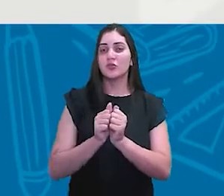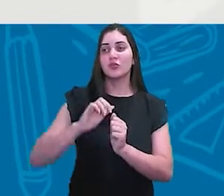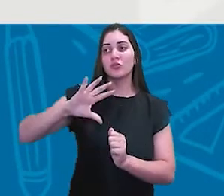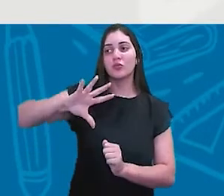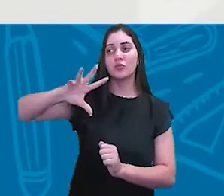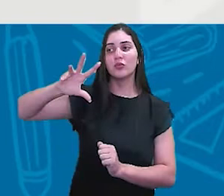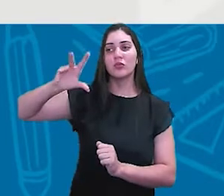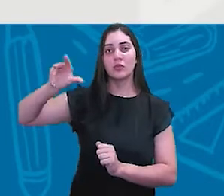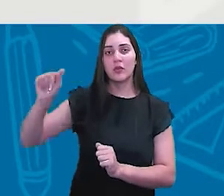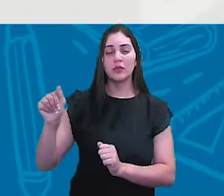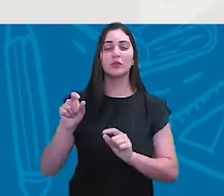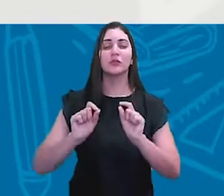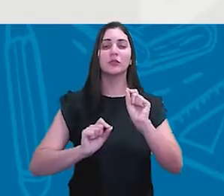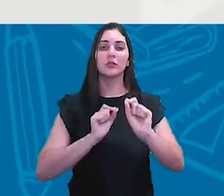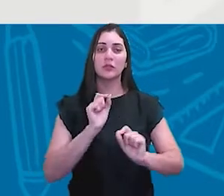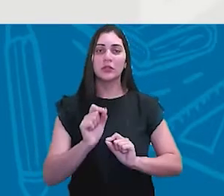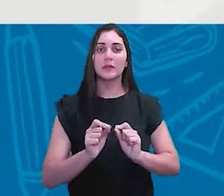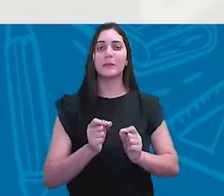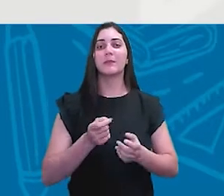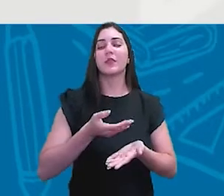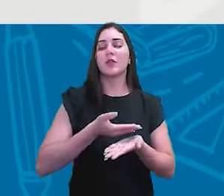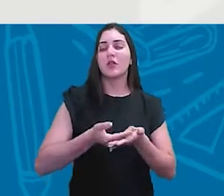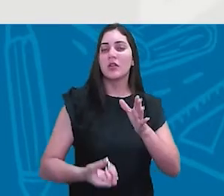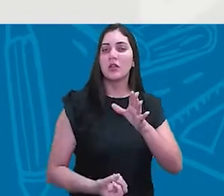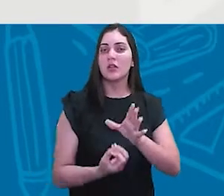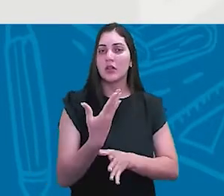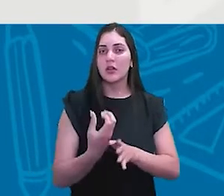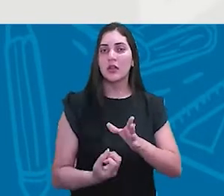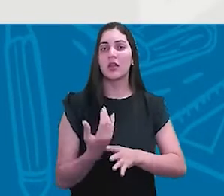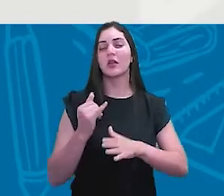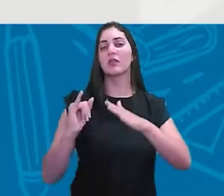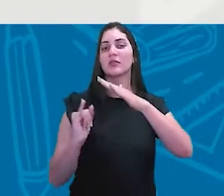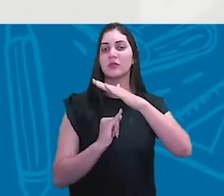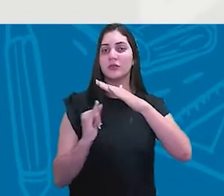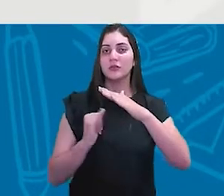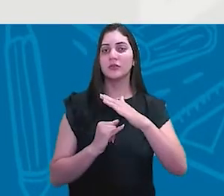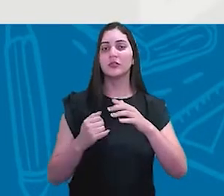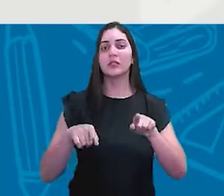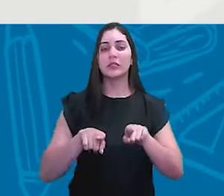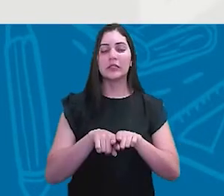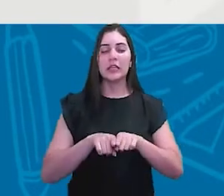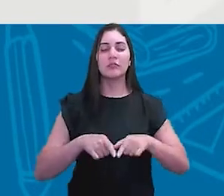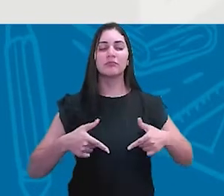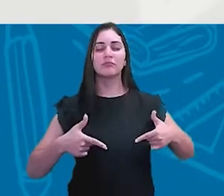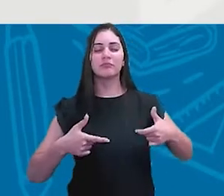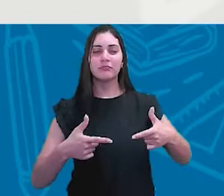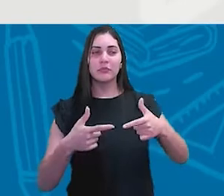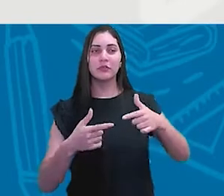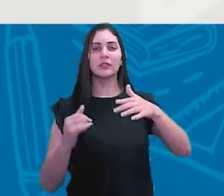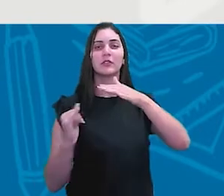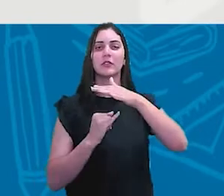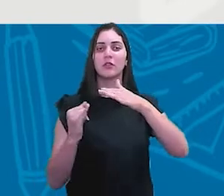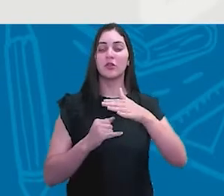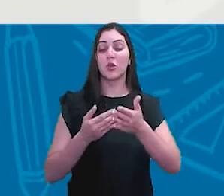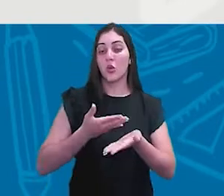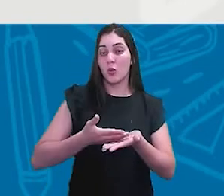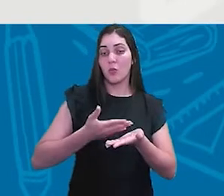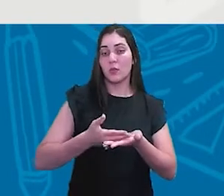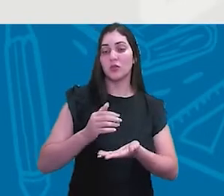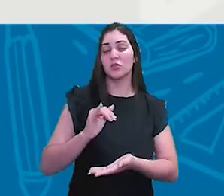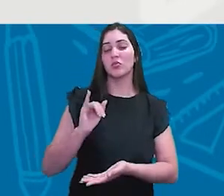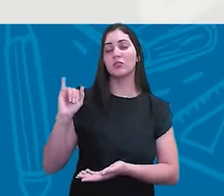primazia da indústria, né, que surgiu as revoluções industriais, a revolução industrial clássica, né, que começou na Inglaterra